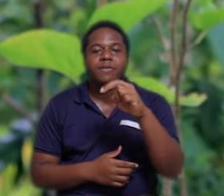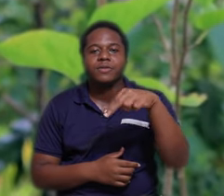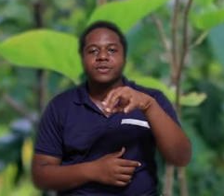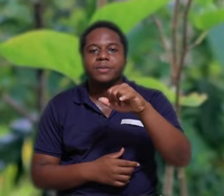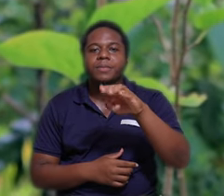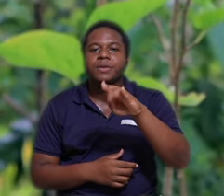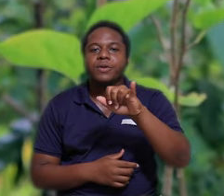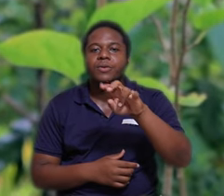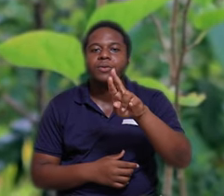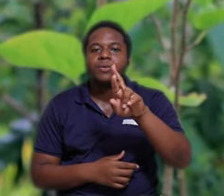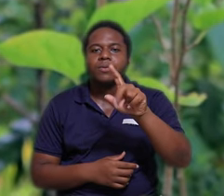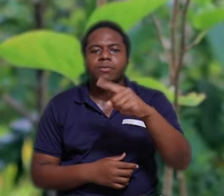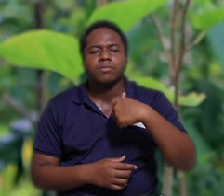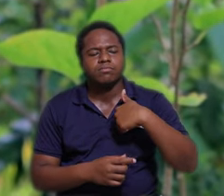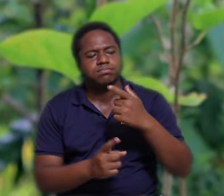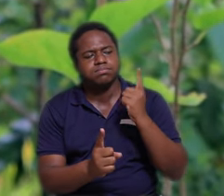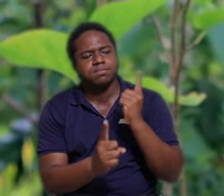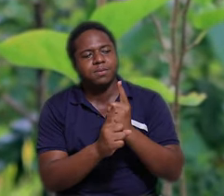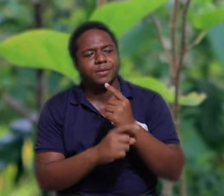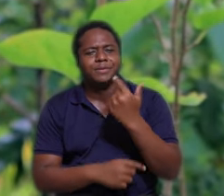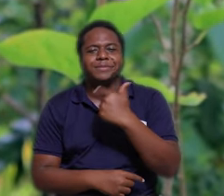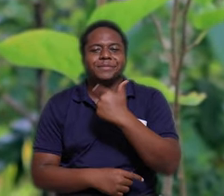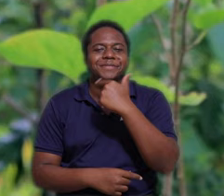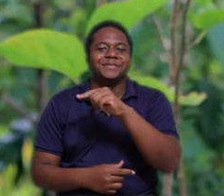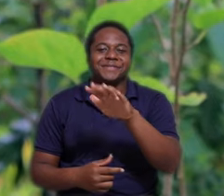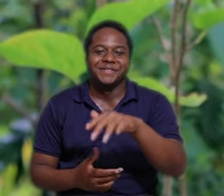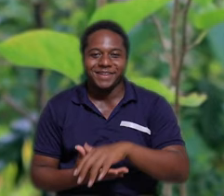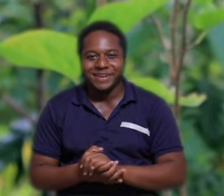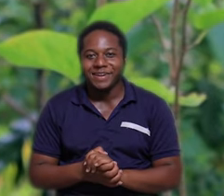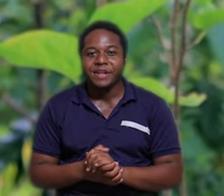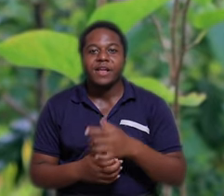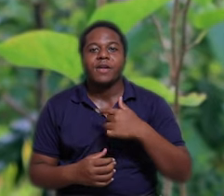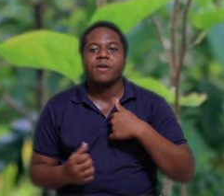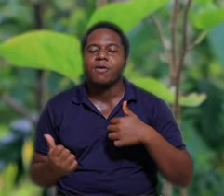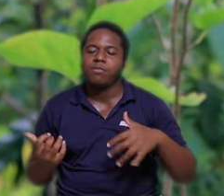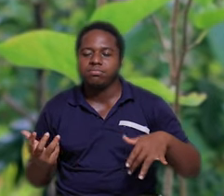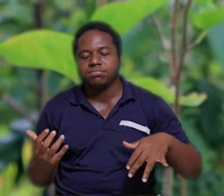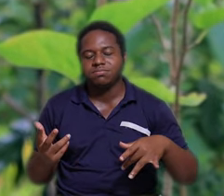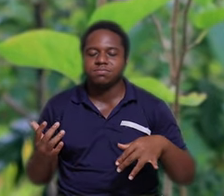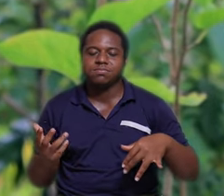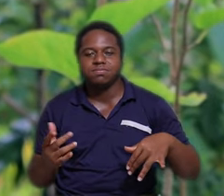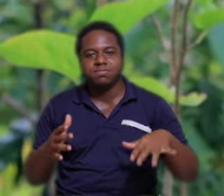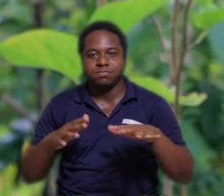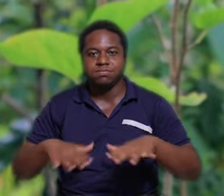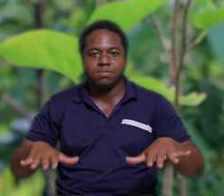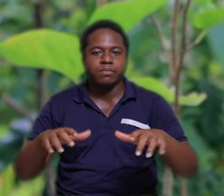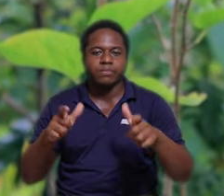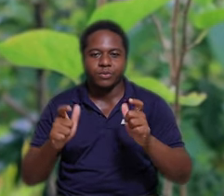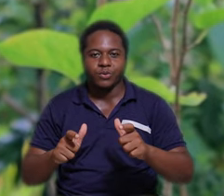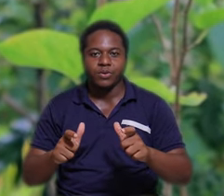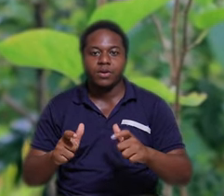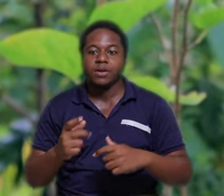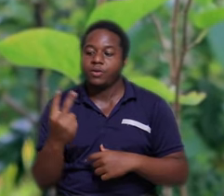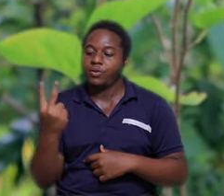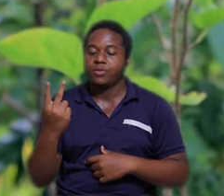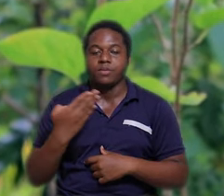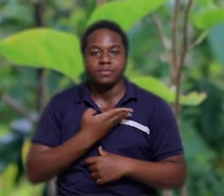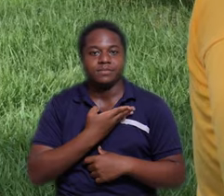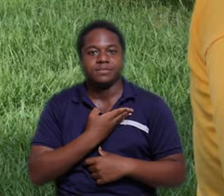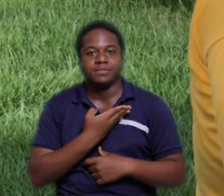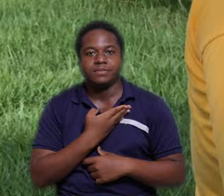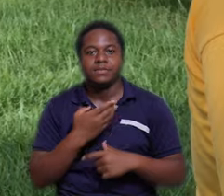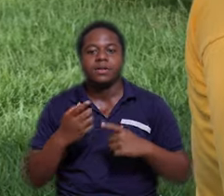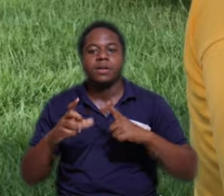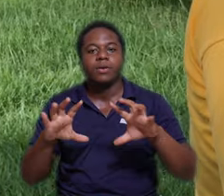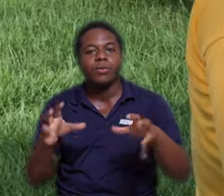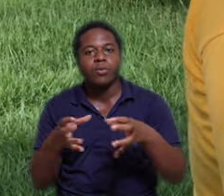essa palavra Nibiru apareceu no meu caminho de uma forma super engraçada. Eu tocava num resort, né, com dois amigos, um trio de choro.